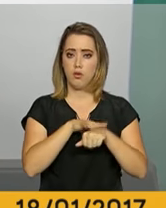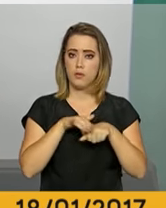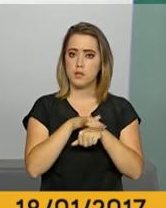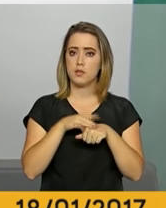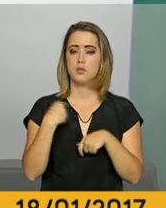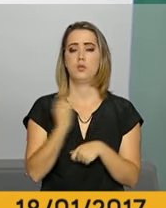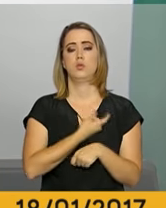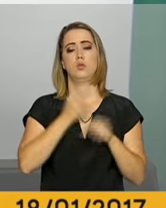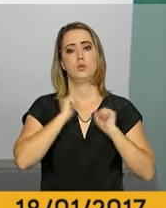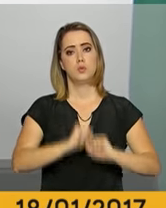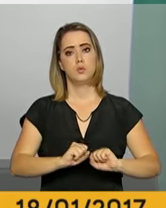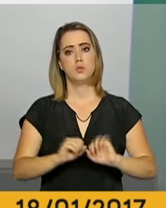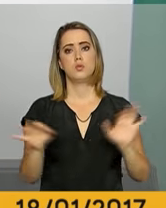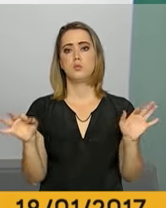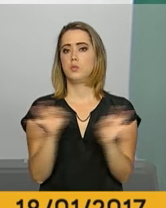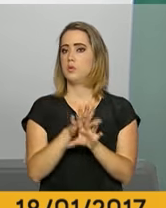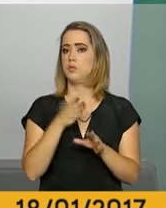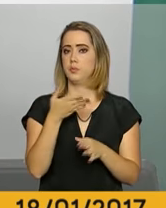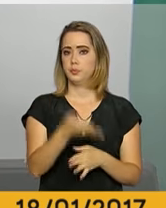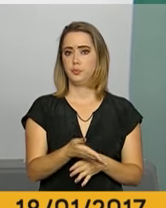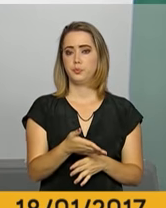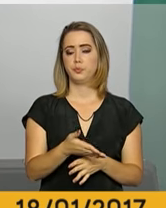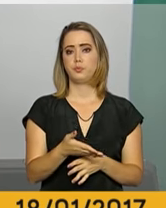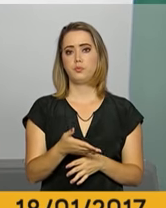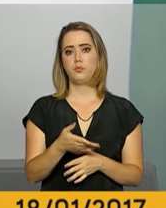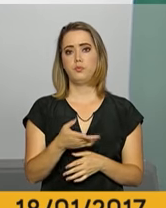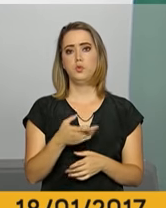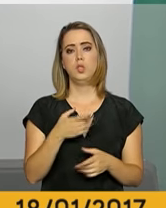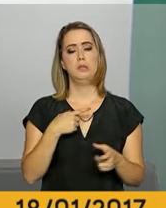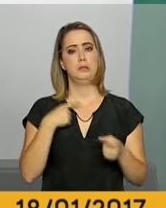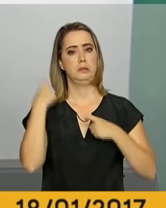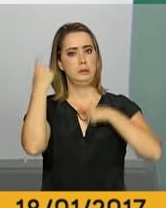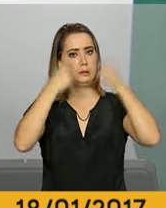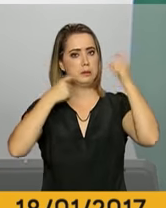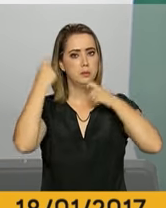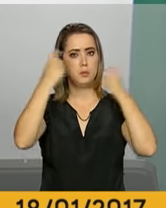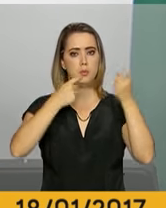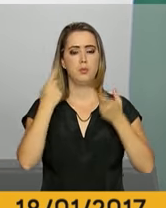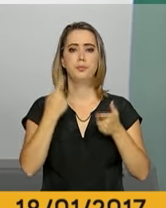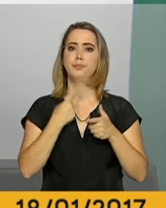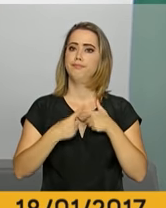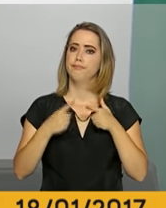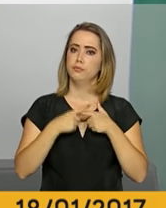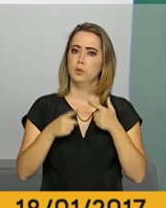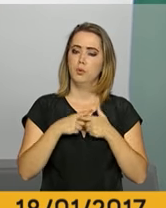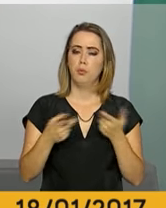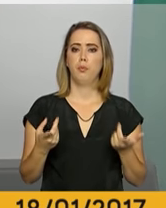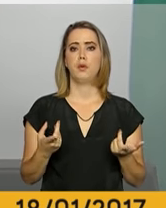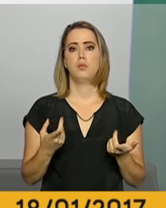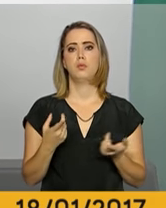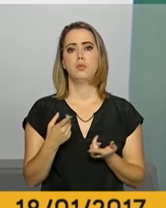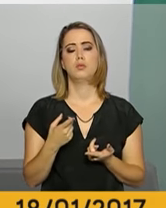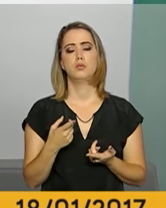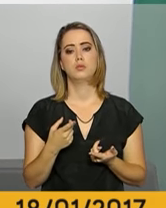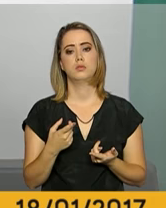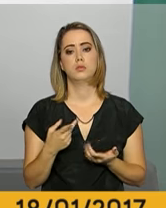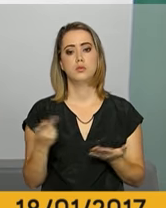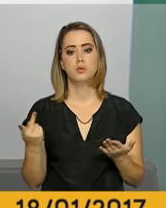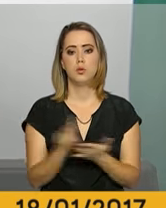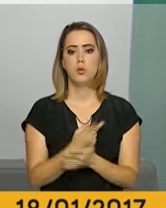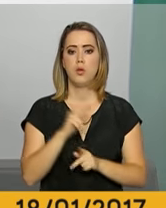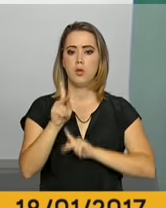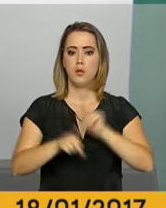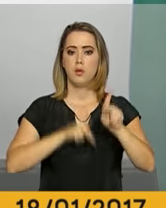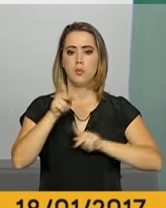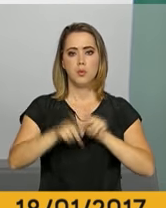nós possamos resolver este tormentoso drama, né? Pelo qual uma